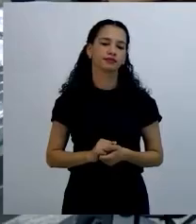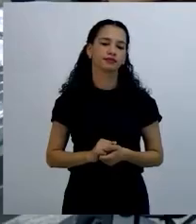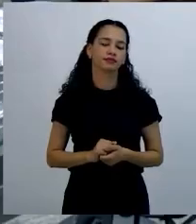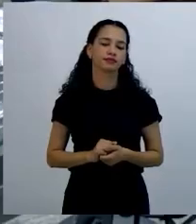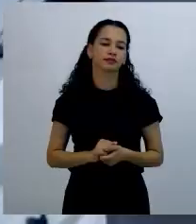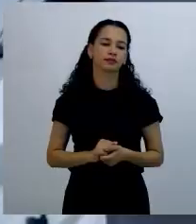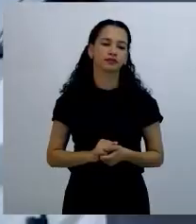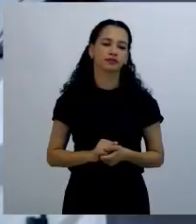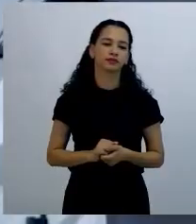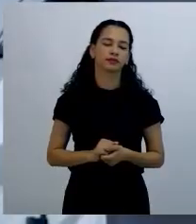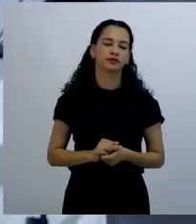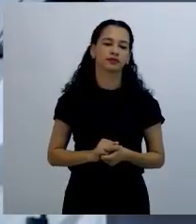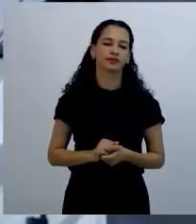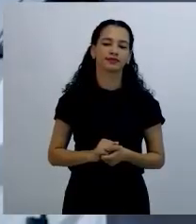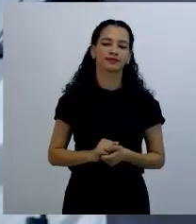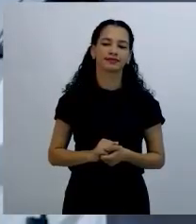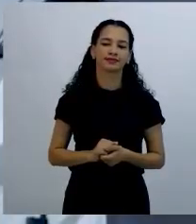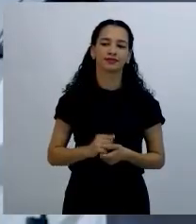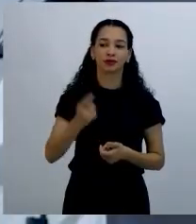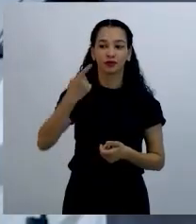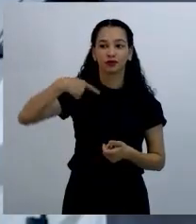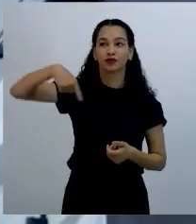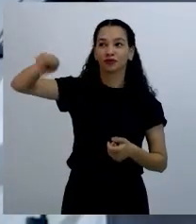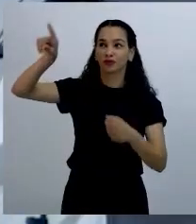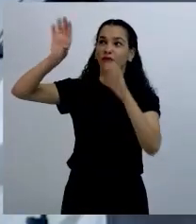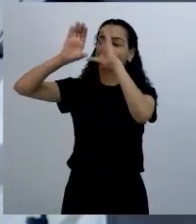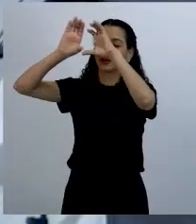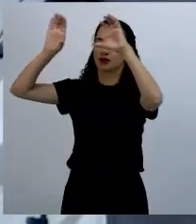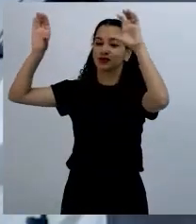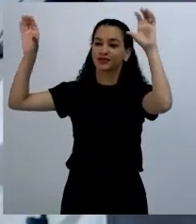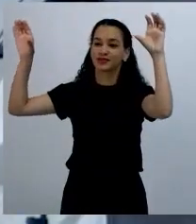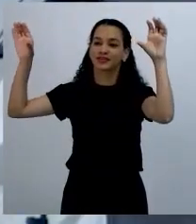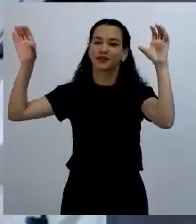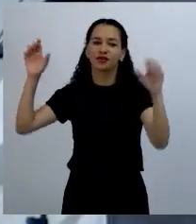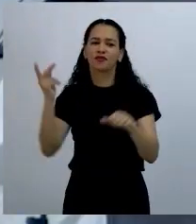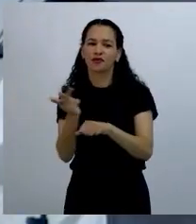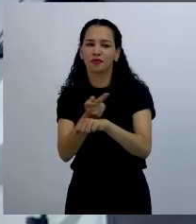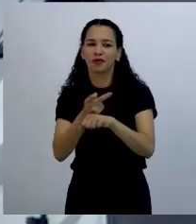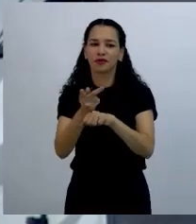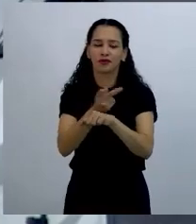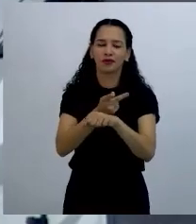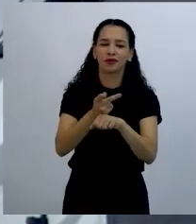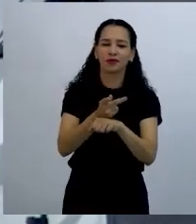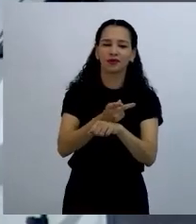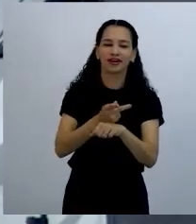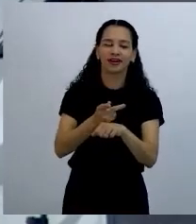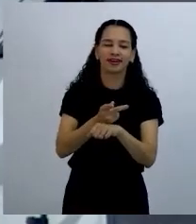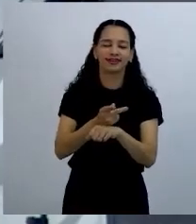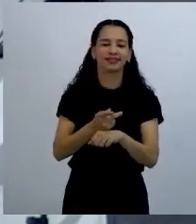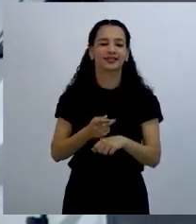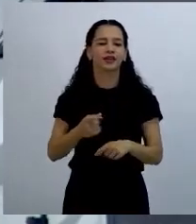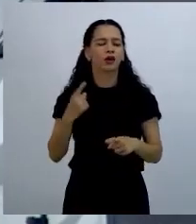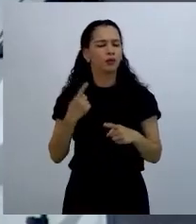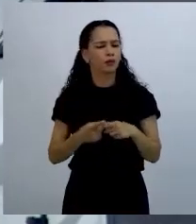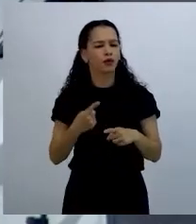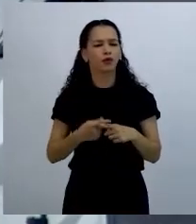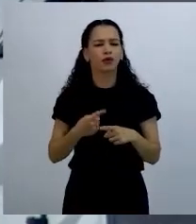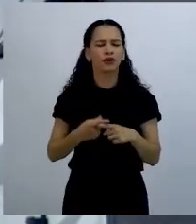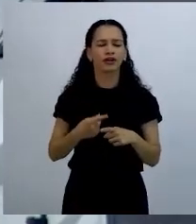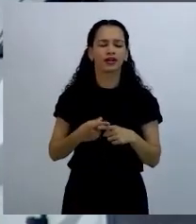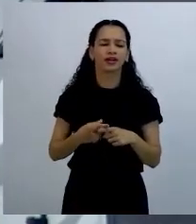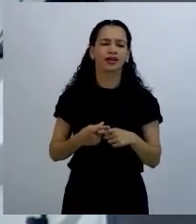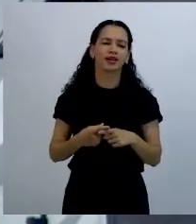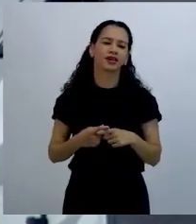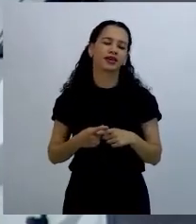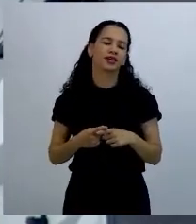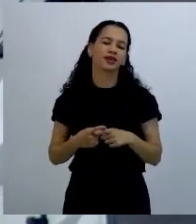primeiro Qual foi a causa por que que elas estavam desarmonia e depois eu vou perguntar como foi que você se sentiram quando a carta de Paulo